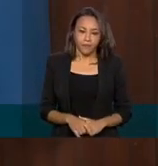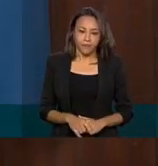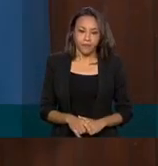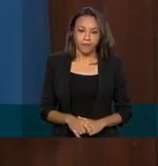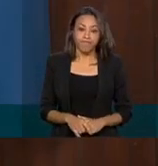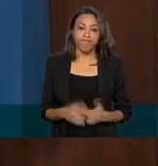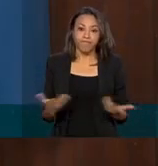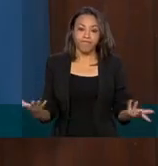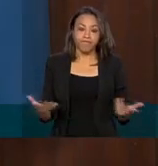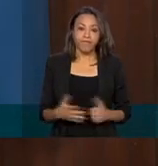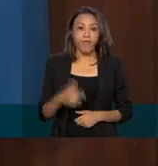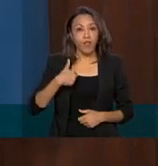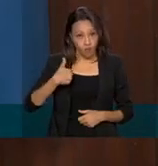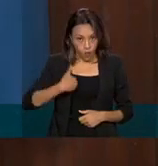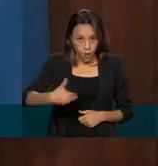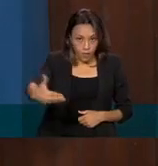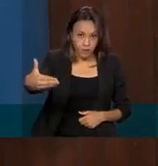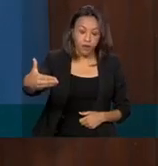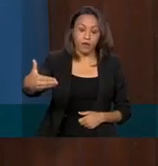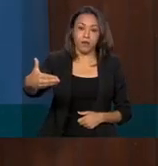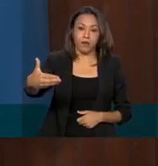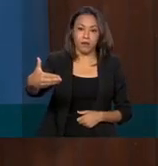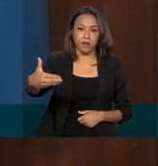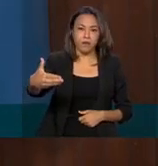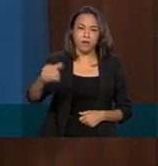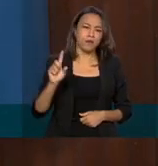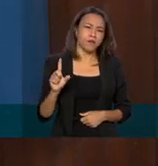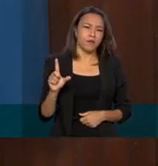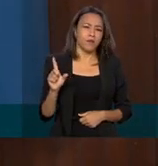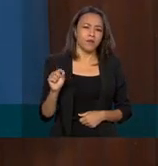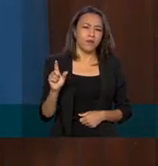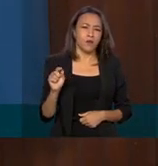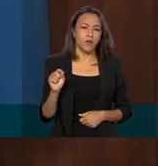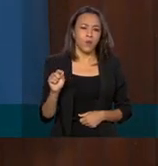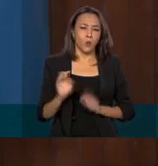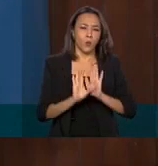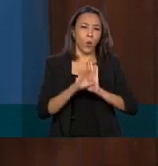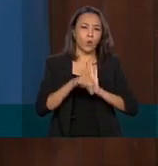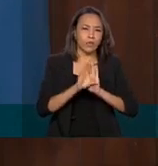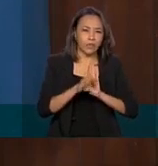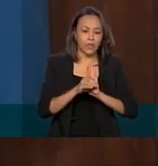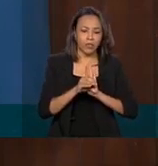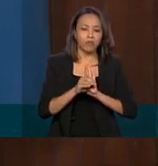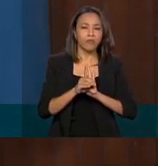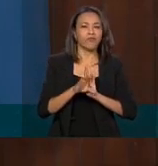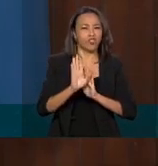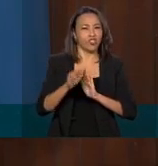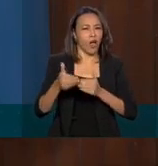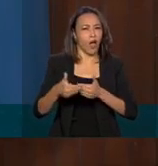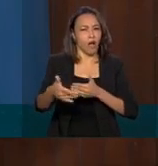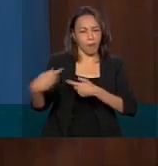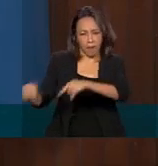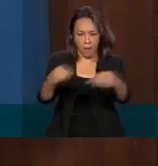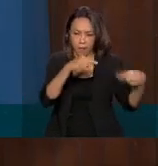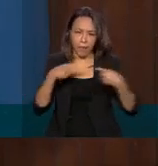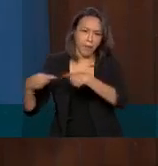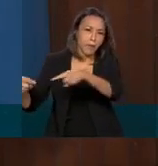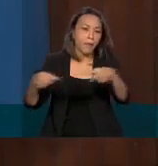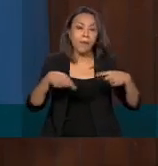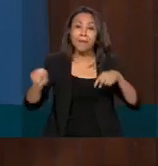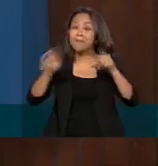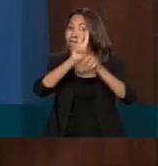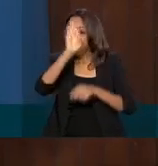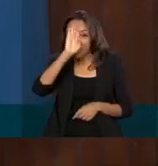Bem, eu já vou começar com um conceito que está sendo bastante debatido, principalmente